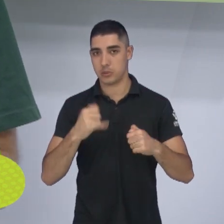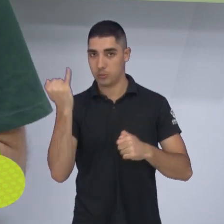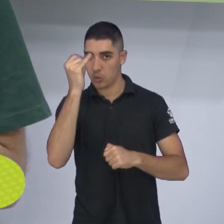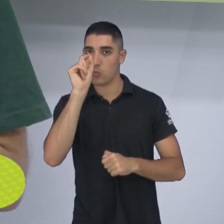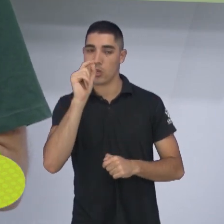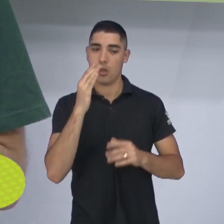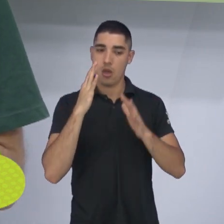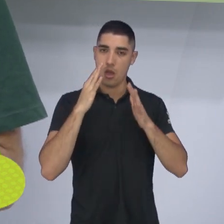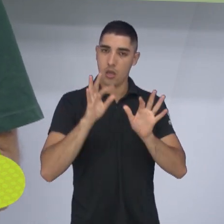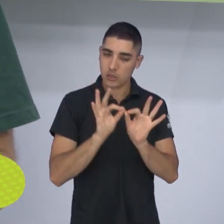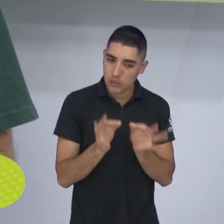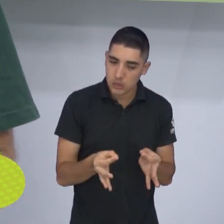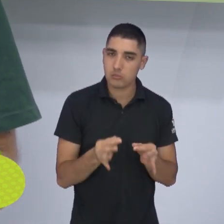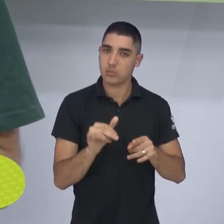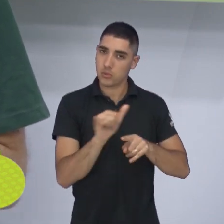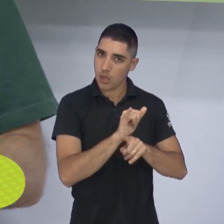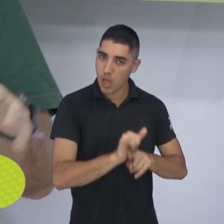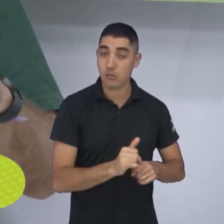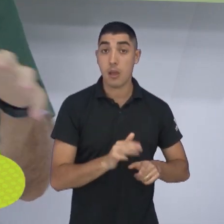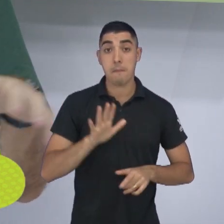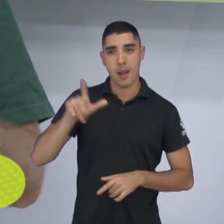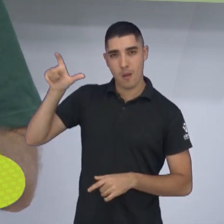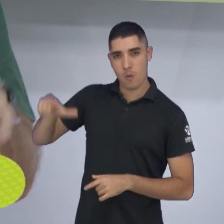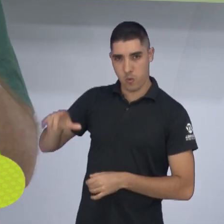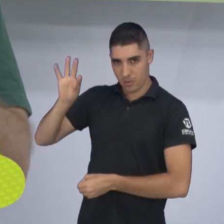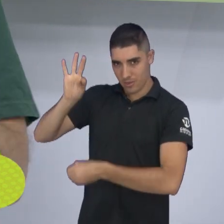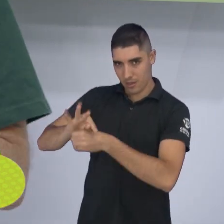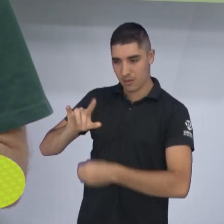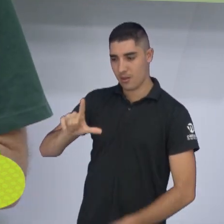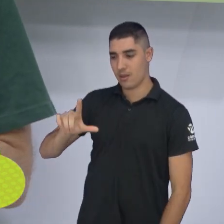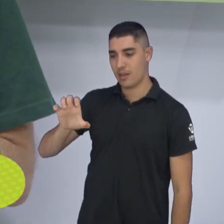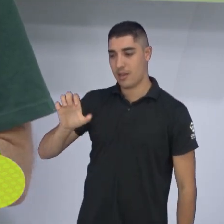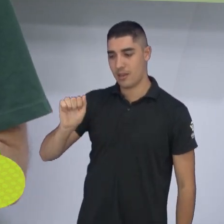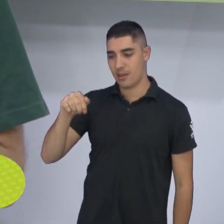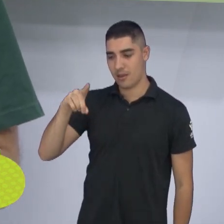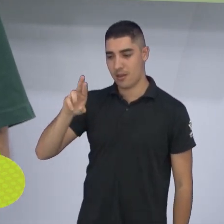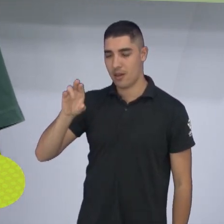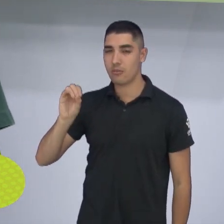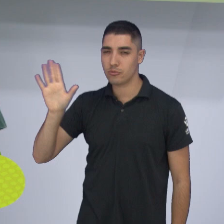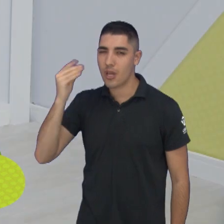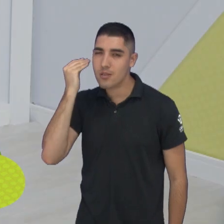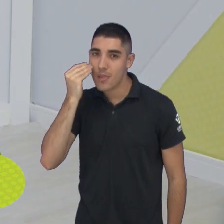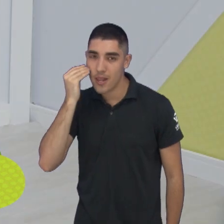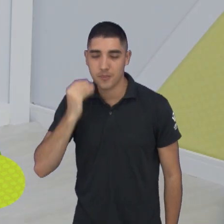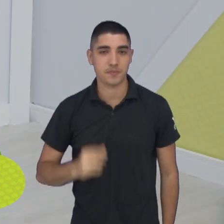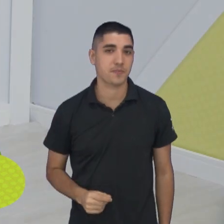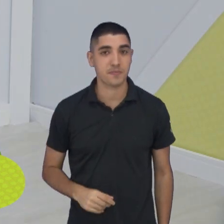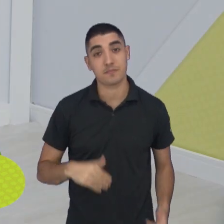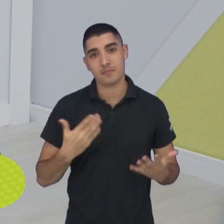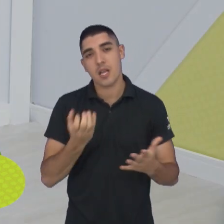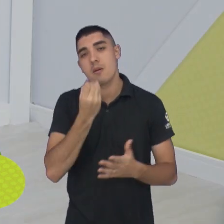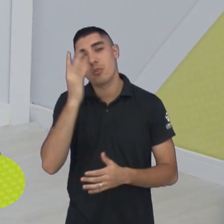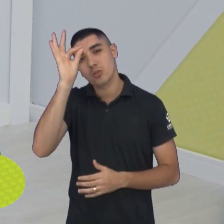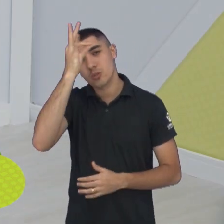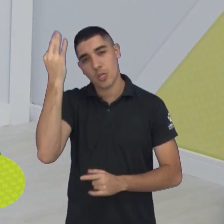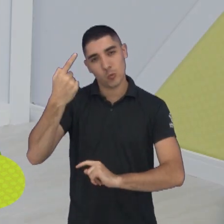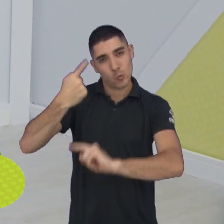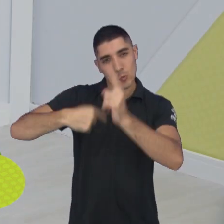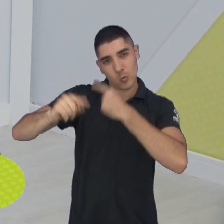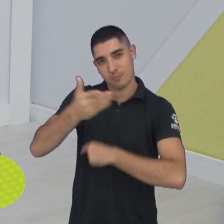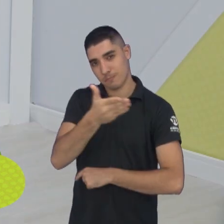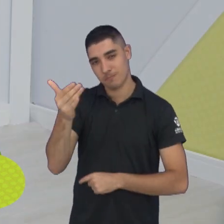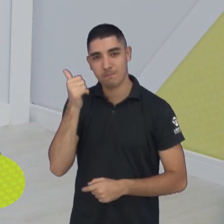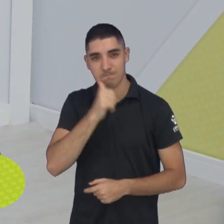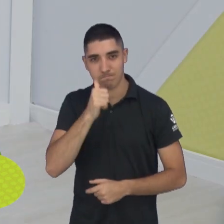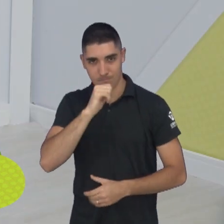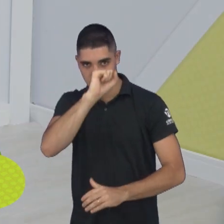o Leandro sabe o que fazer, sabe como comandar as meninas em quadra. Pois é, sucesso aí para as meninas, parabéns pela vitória,